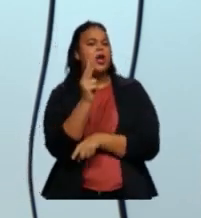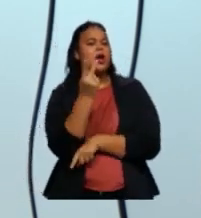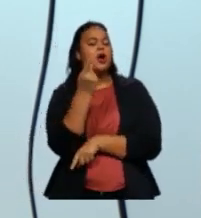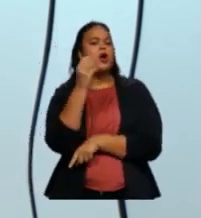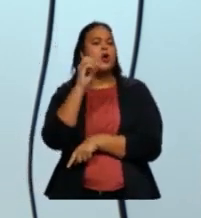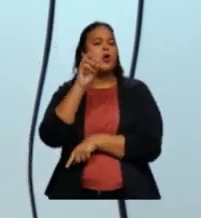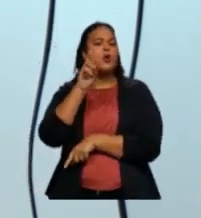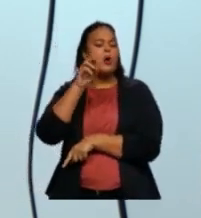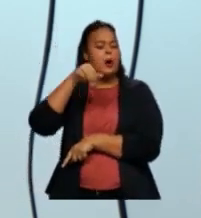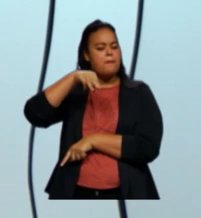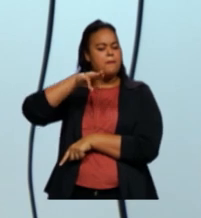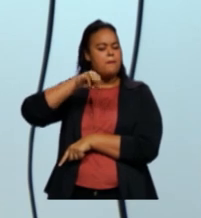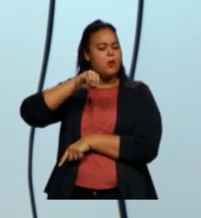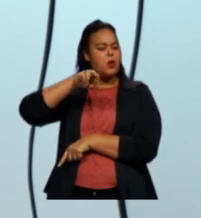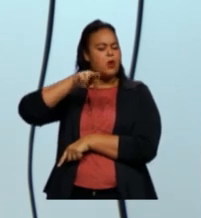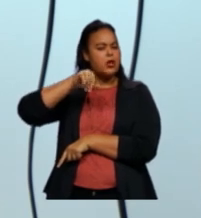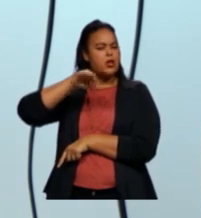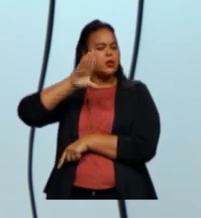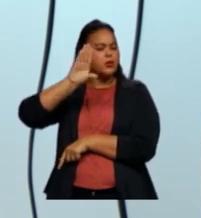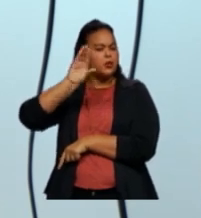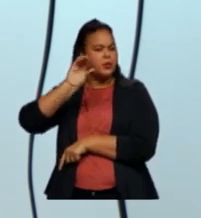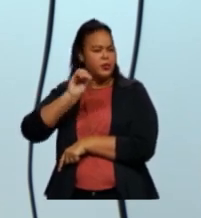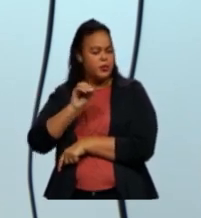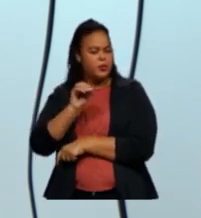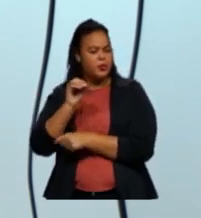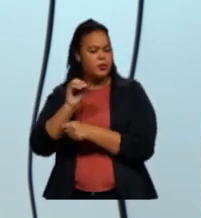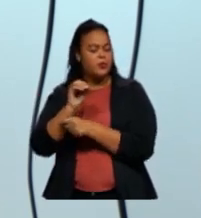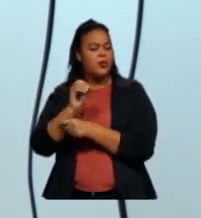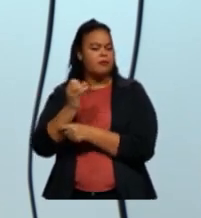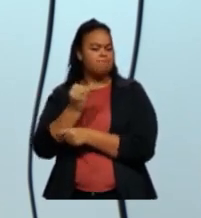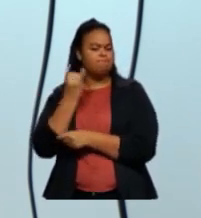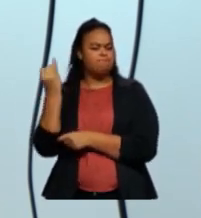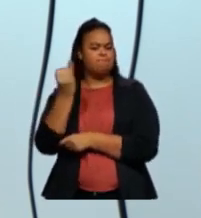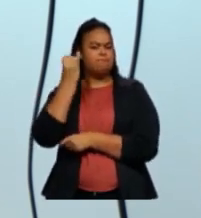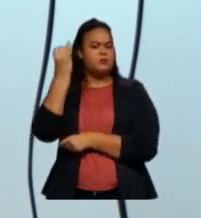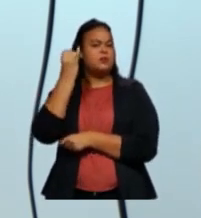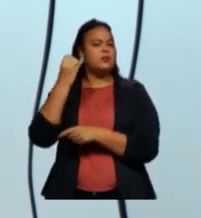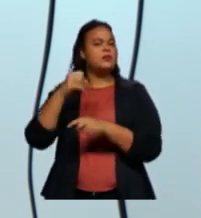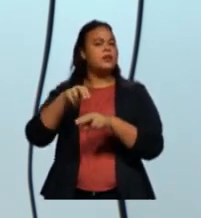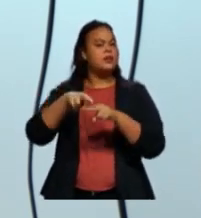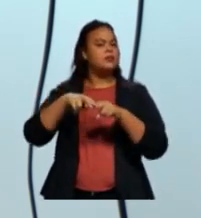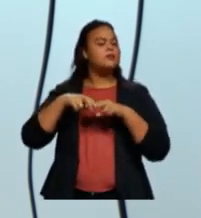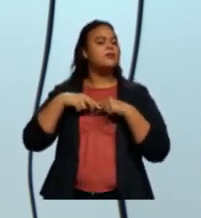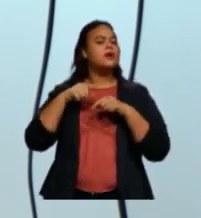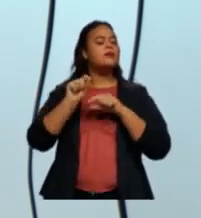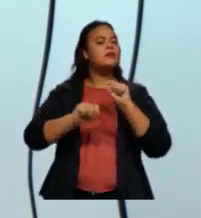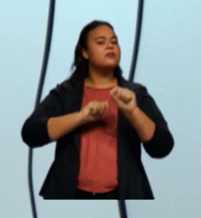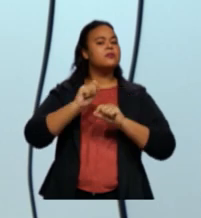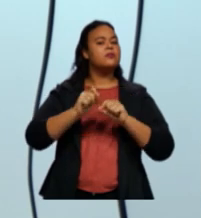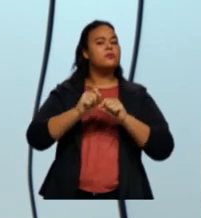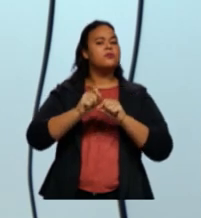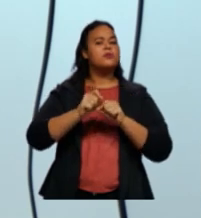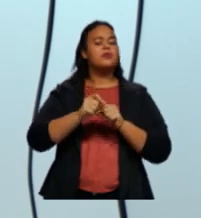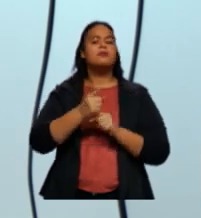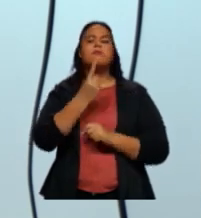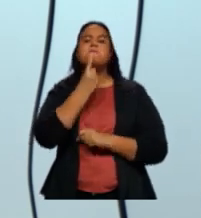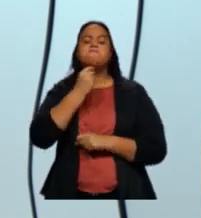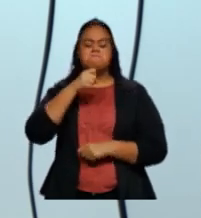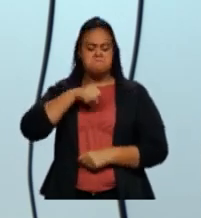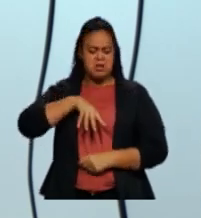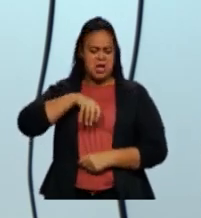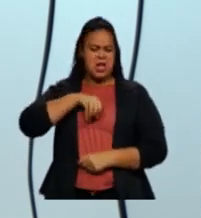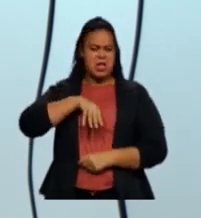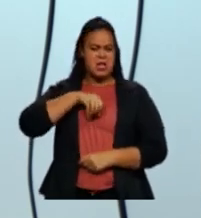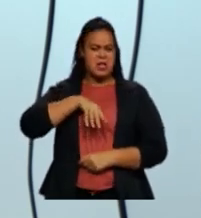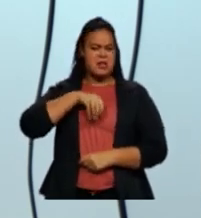do estrogênio, para que ocorra a menstruação. A menstruação,